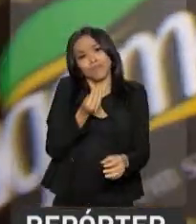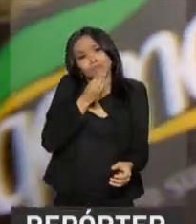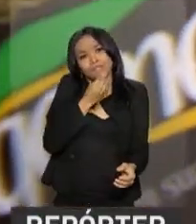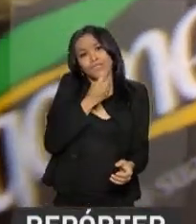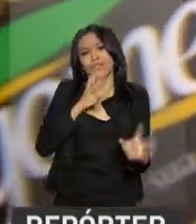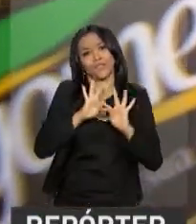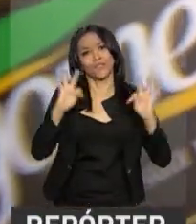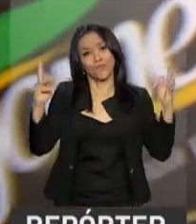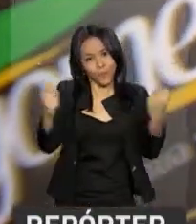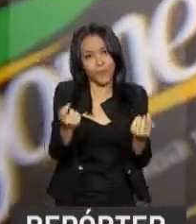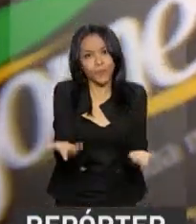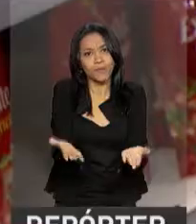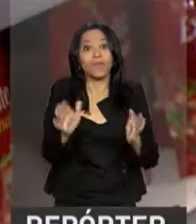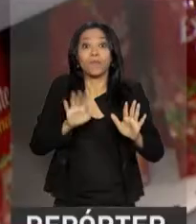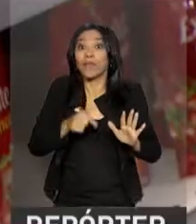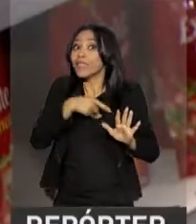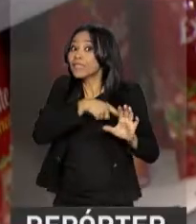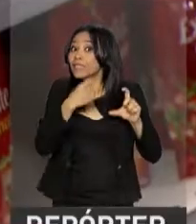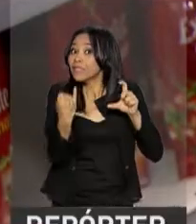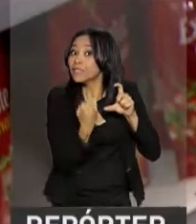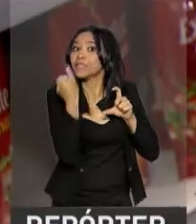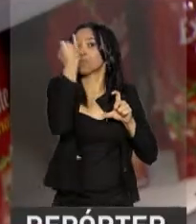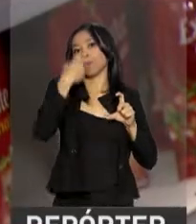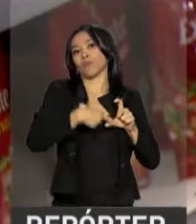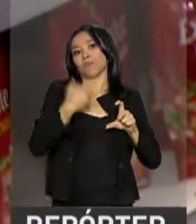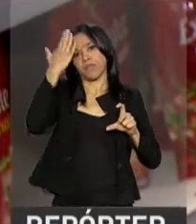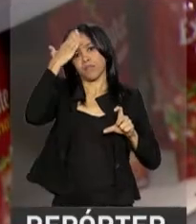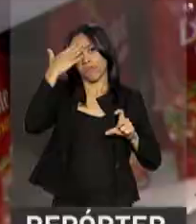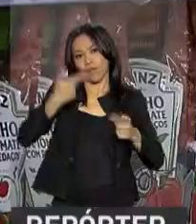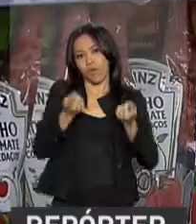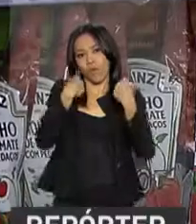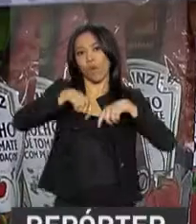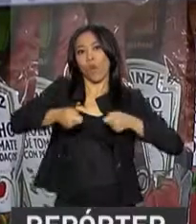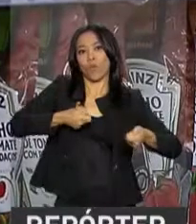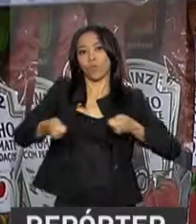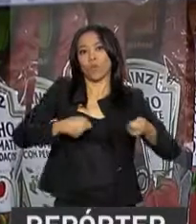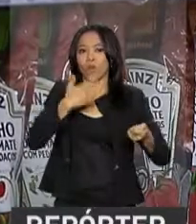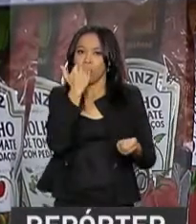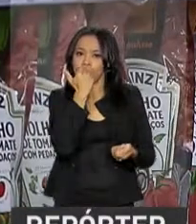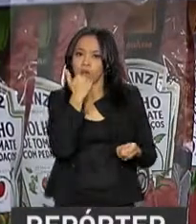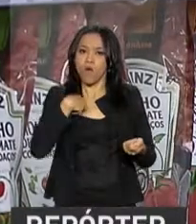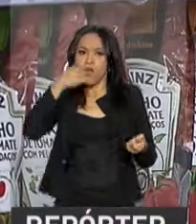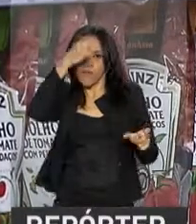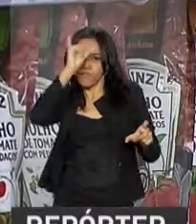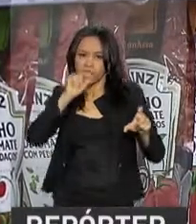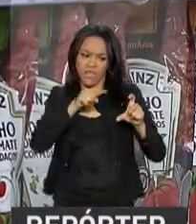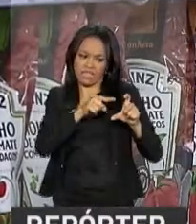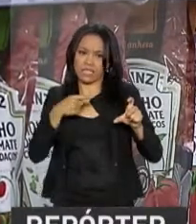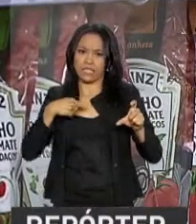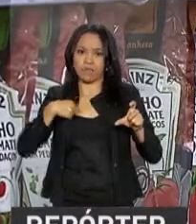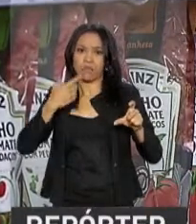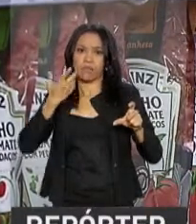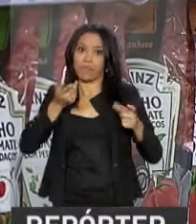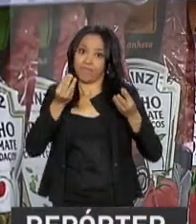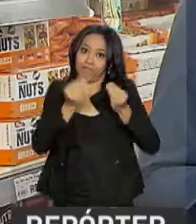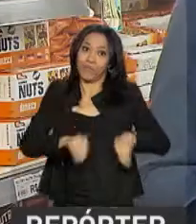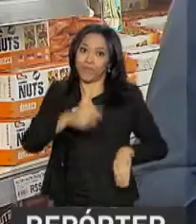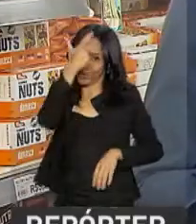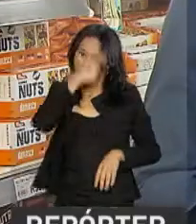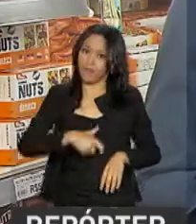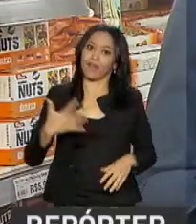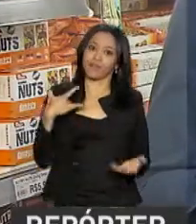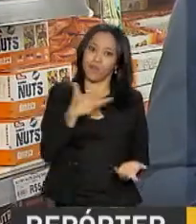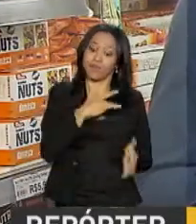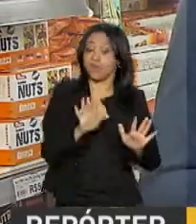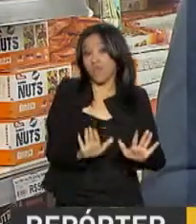já que é essencial para se ter uma alimentação balanceada ou evitar algum derivado que possa fazer mal à saúde mas